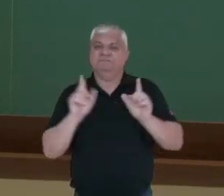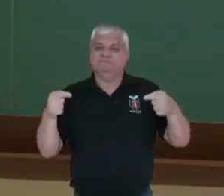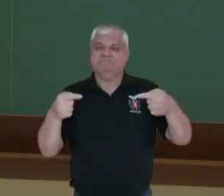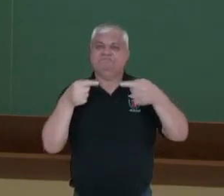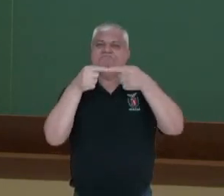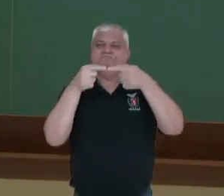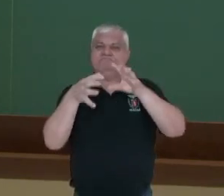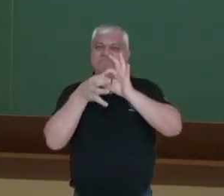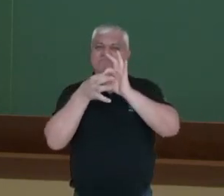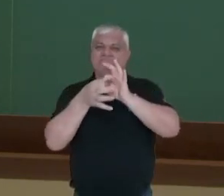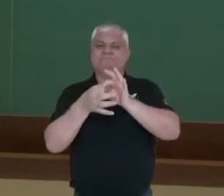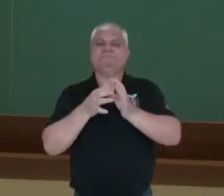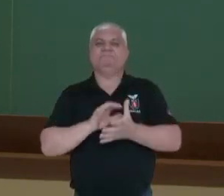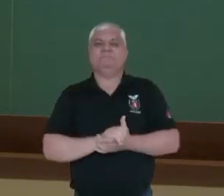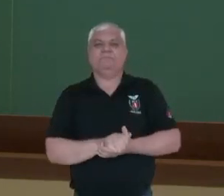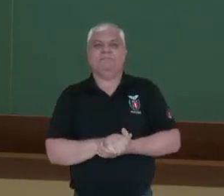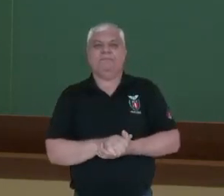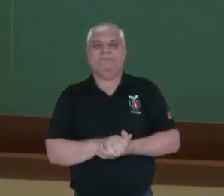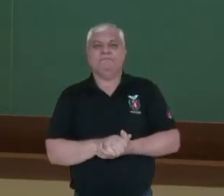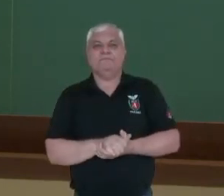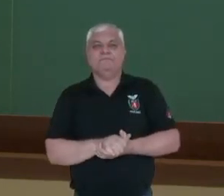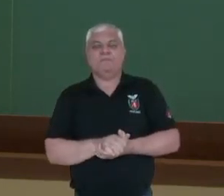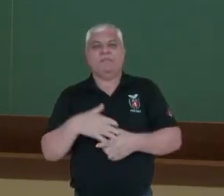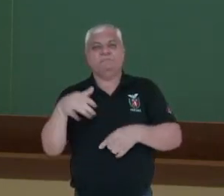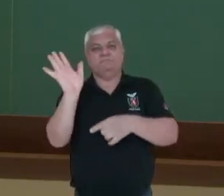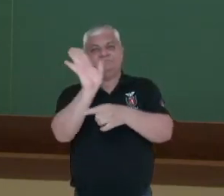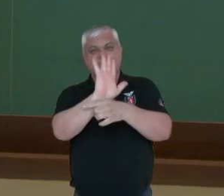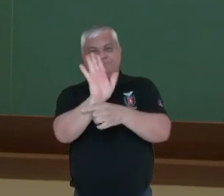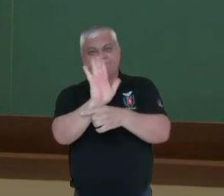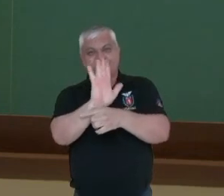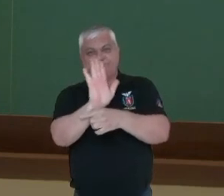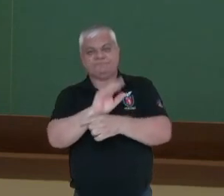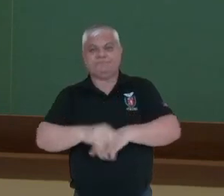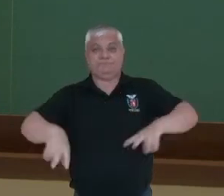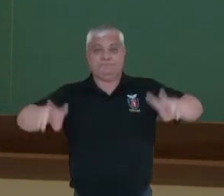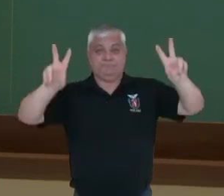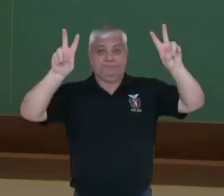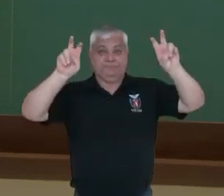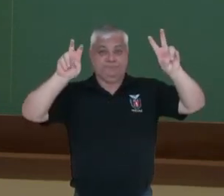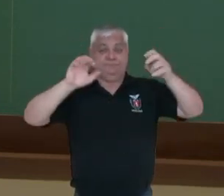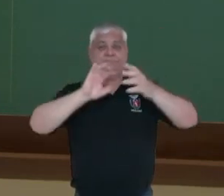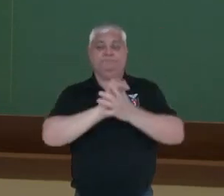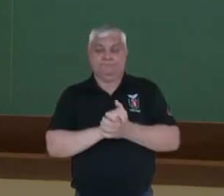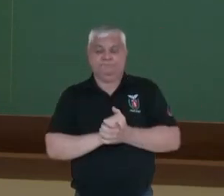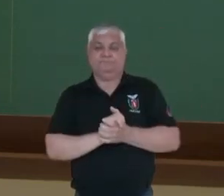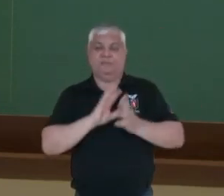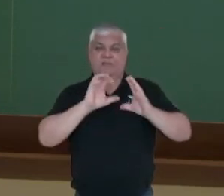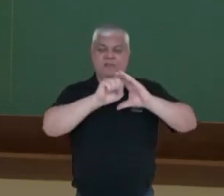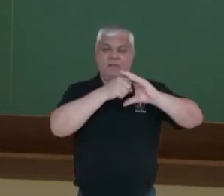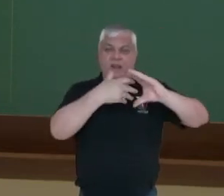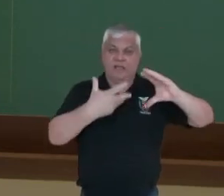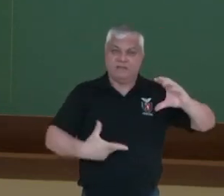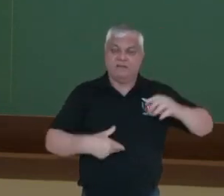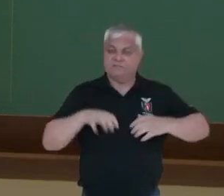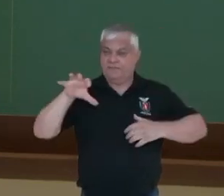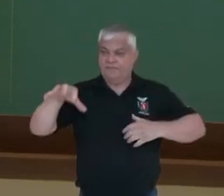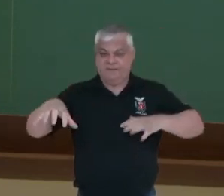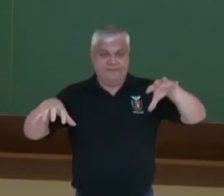em relação a essas características. Nesse vídeo nós falamos sobre as